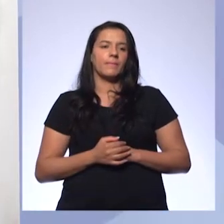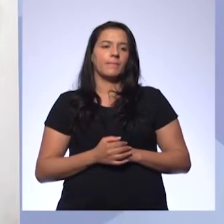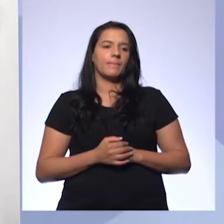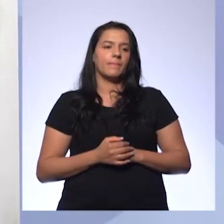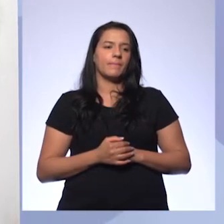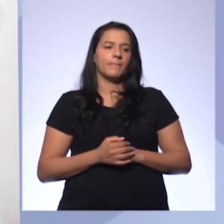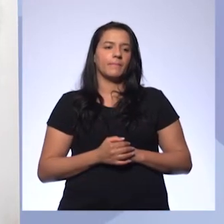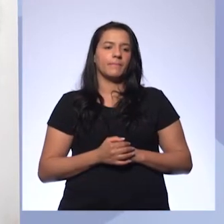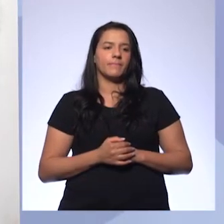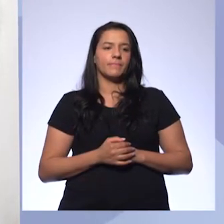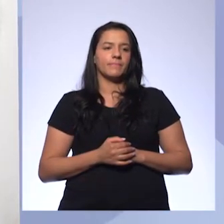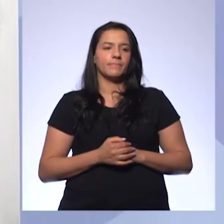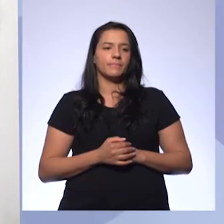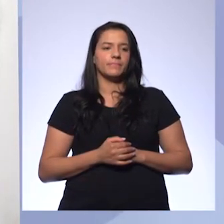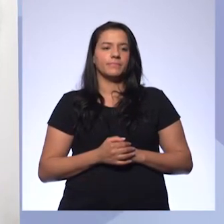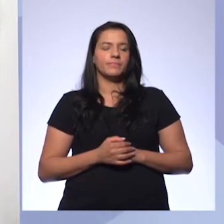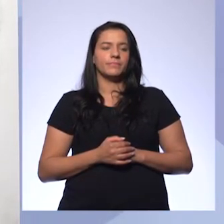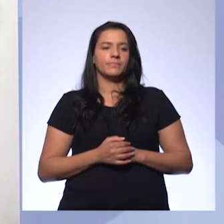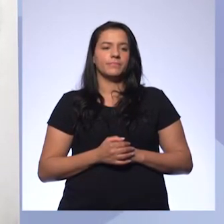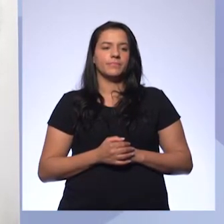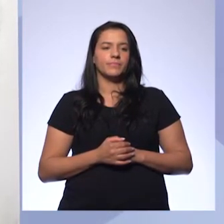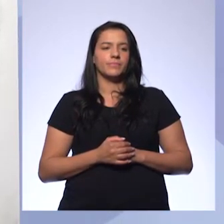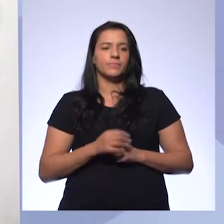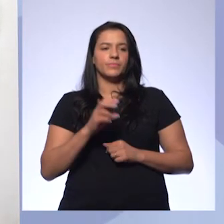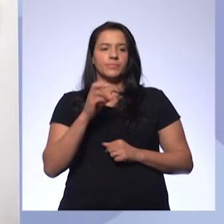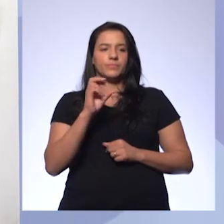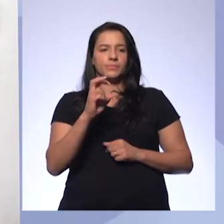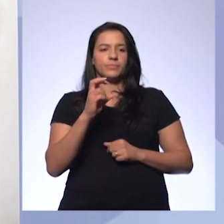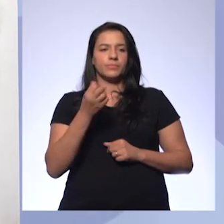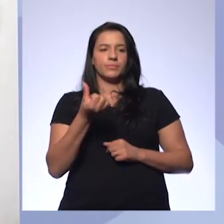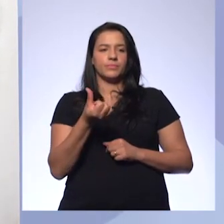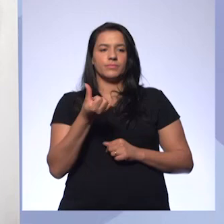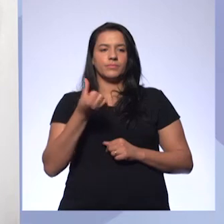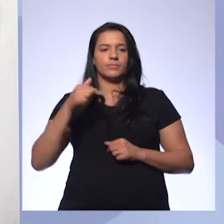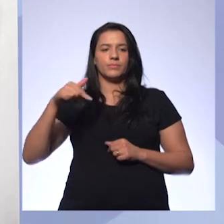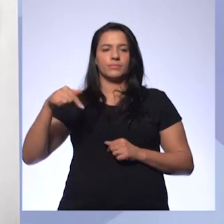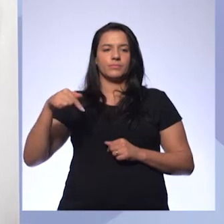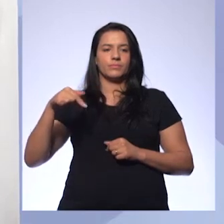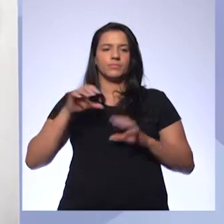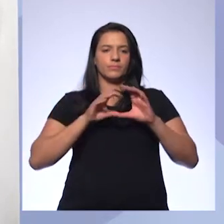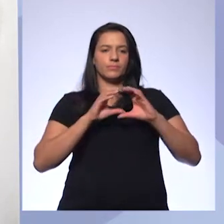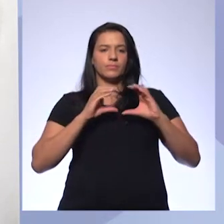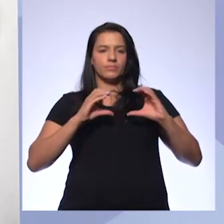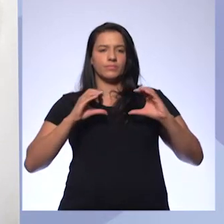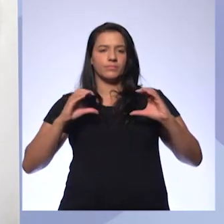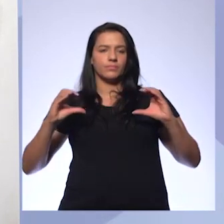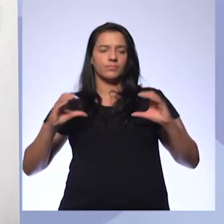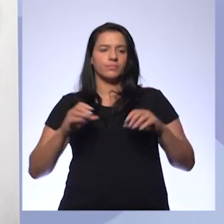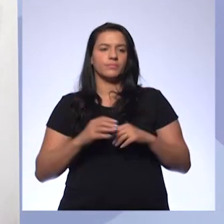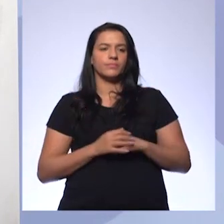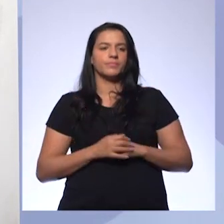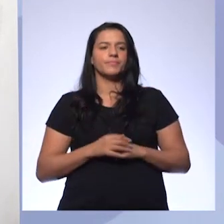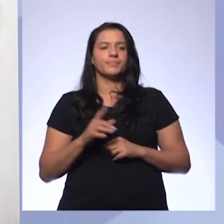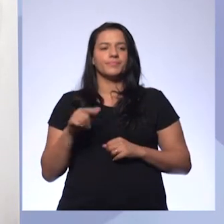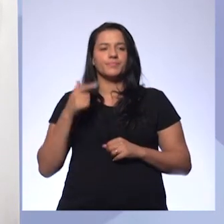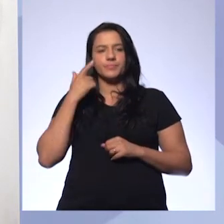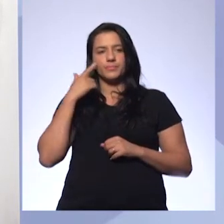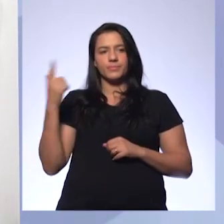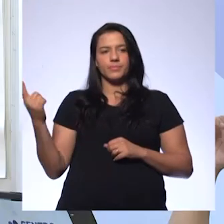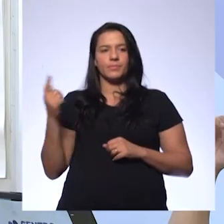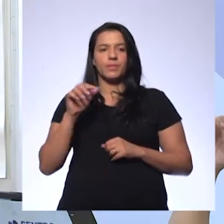1, 2, 3, 4, 5, 6, 7. Ó, tipo de